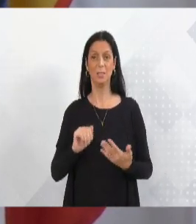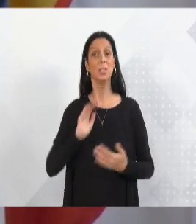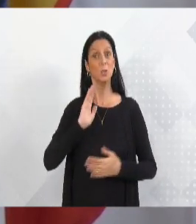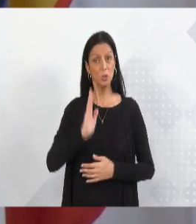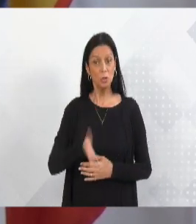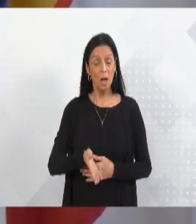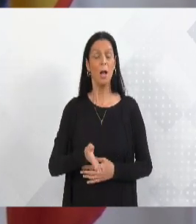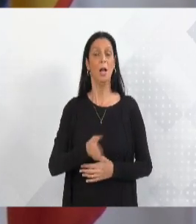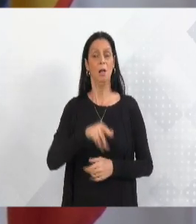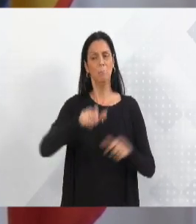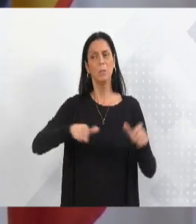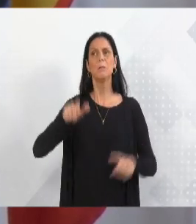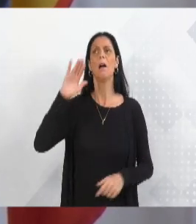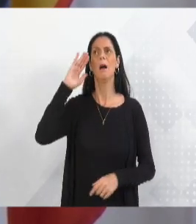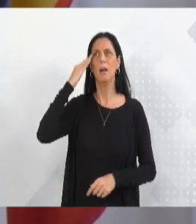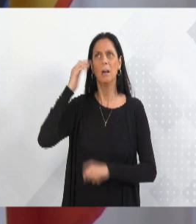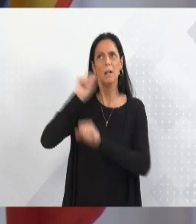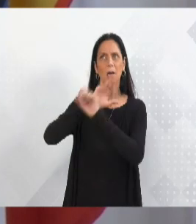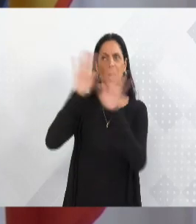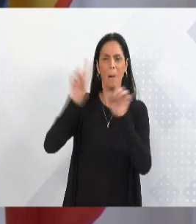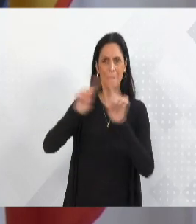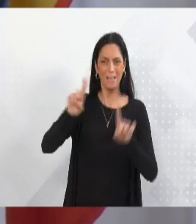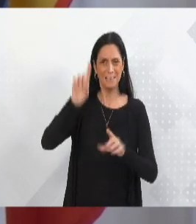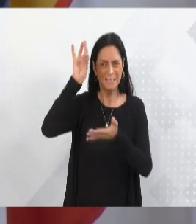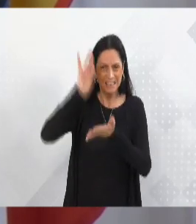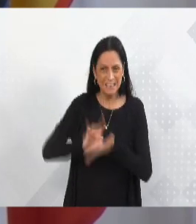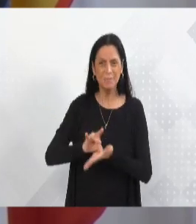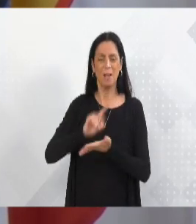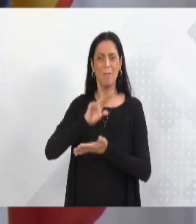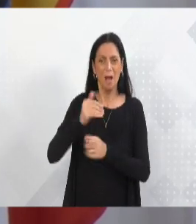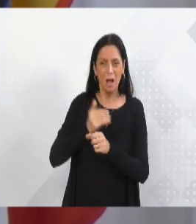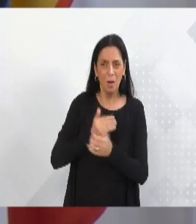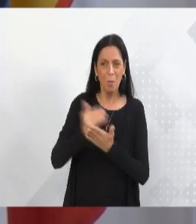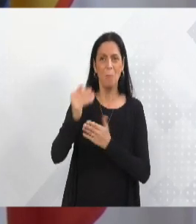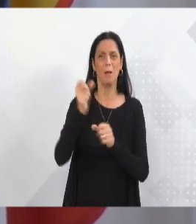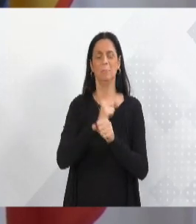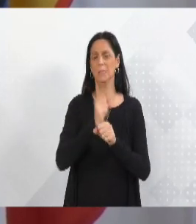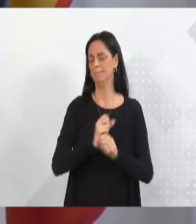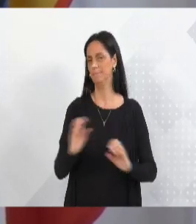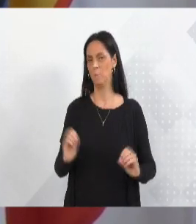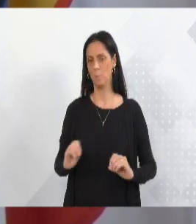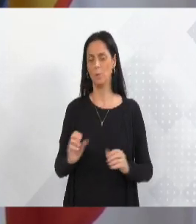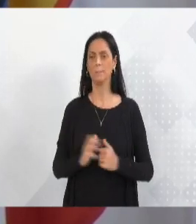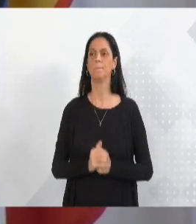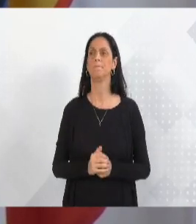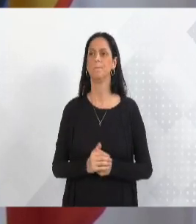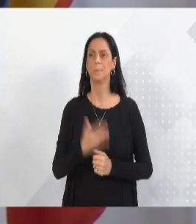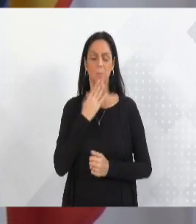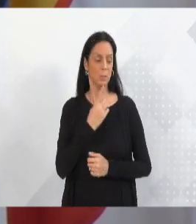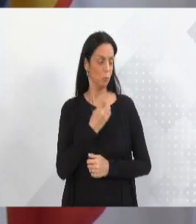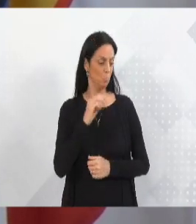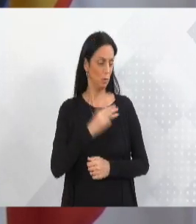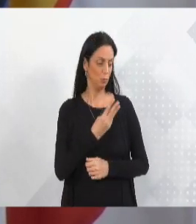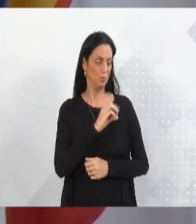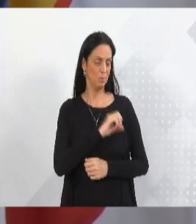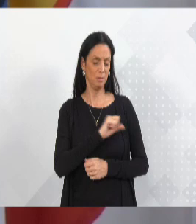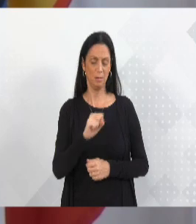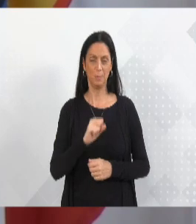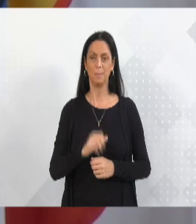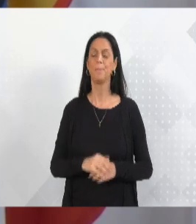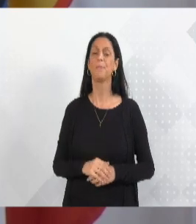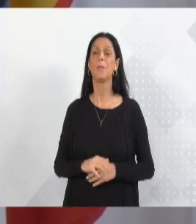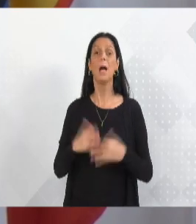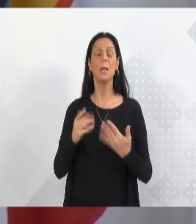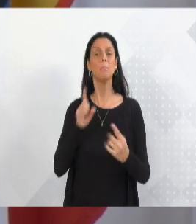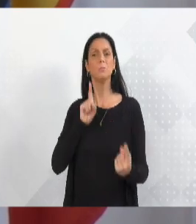nada concreto, até o momento de chegar para conversar com o prefeito. Mais 1 minuto e meio, por favor. Até o momento de